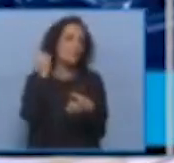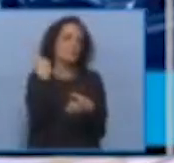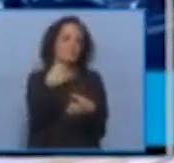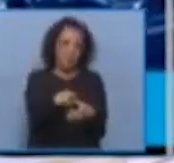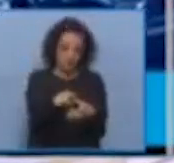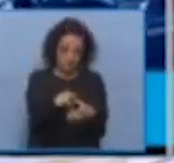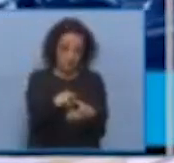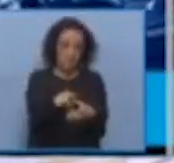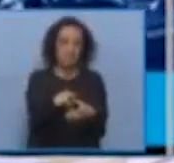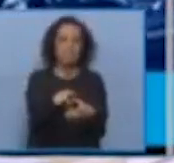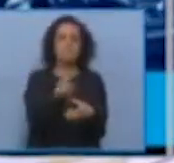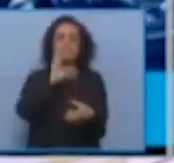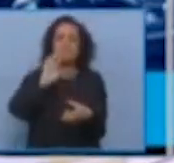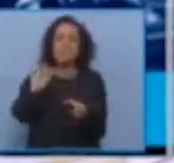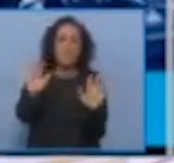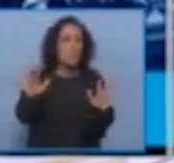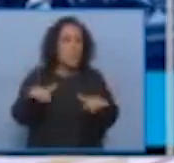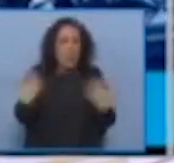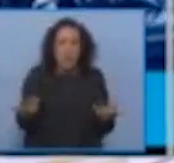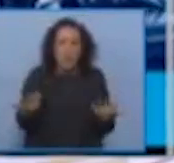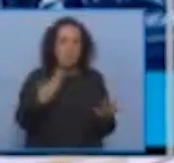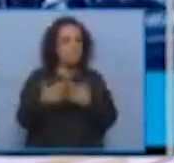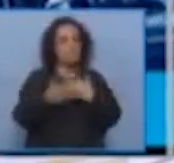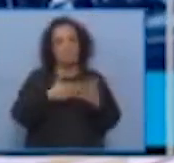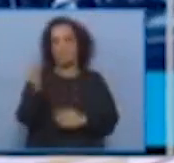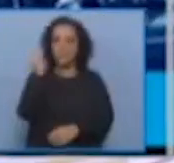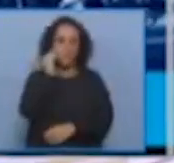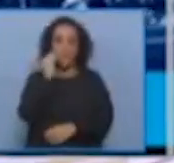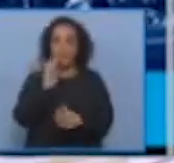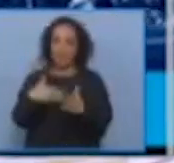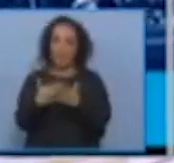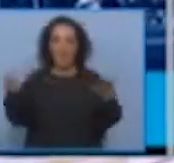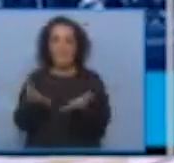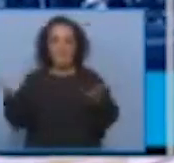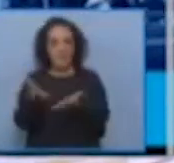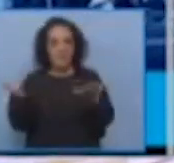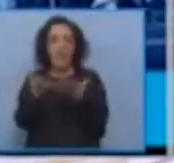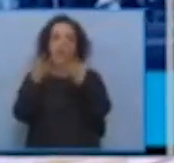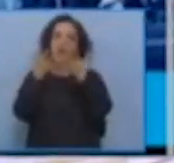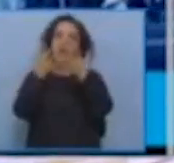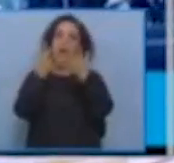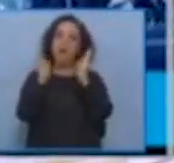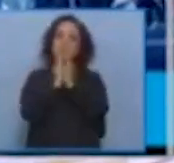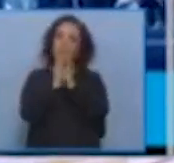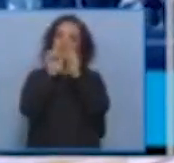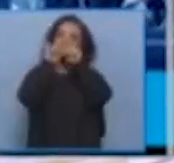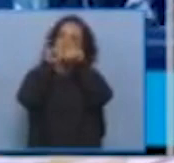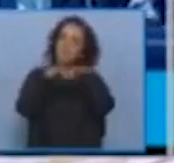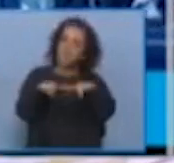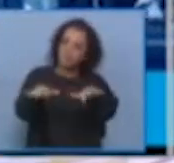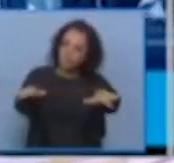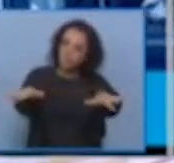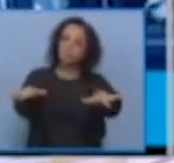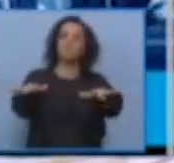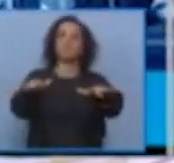e estejam onde estiverem, é importante não só que se animem a espalhar o Evangelho, em alguns casos com